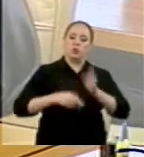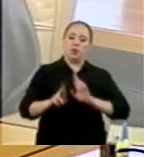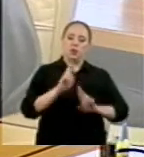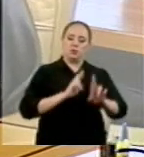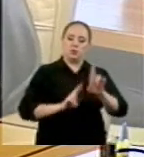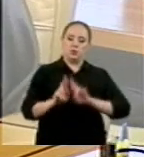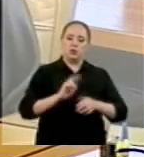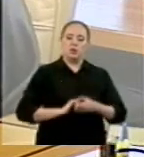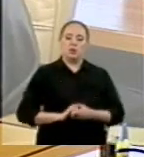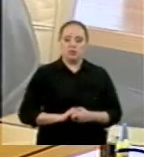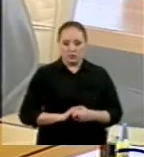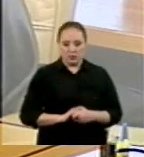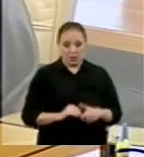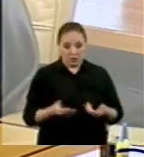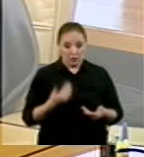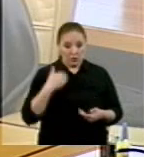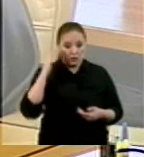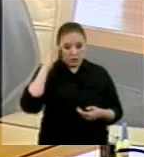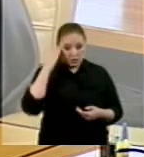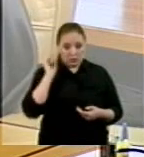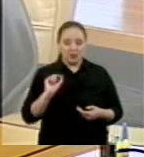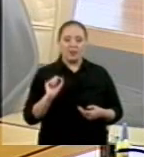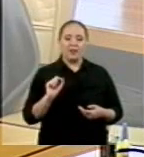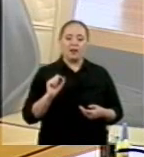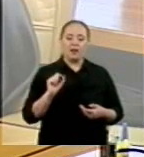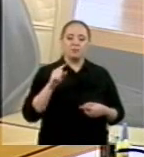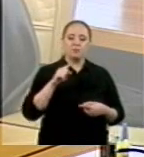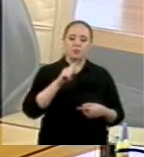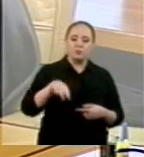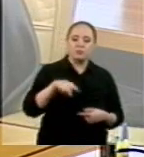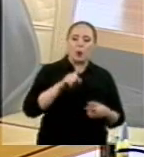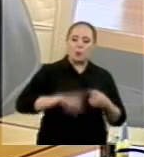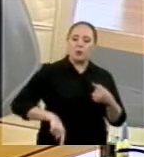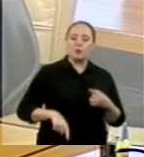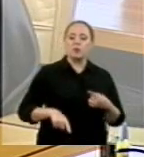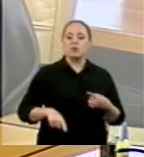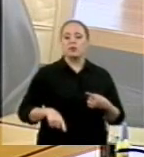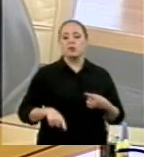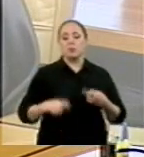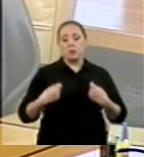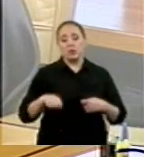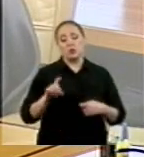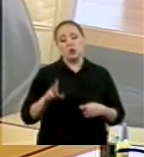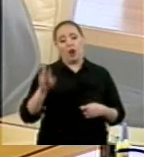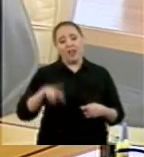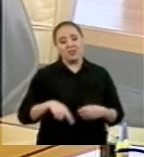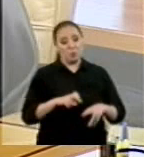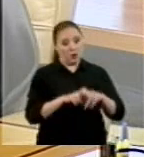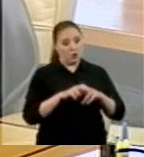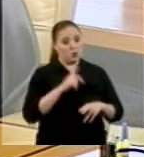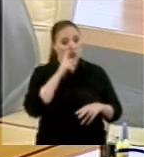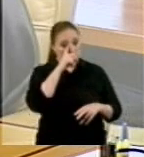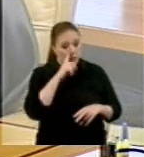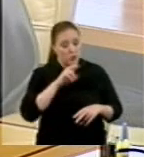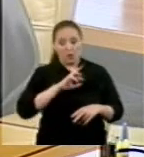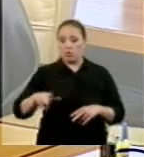E, portanto, entendo que a restrição pode e deva se dar em razão das condutas de risco e não